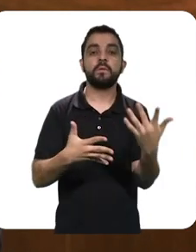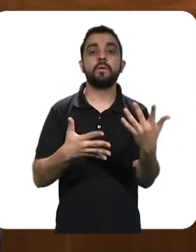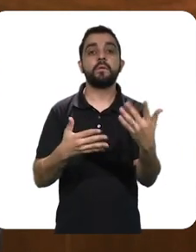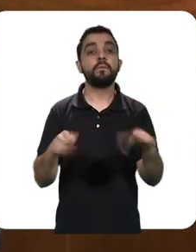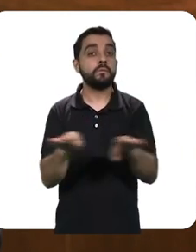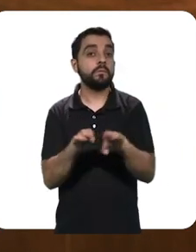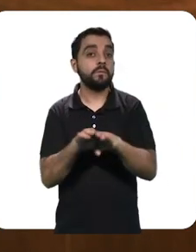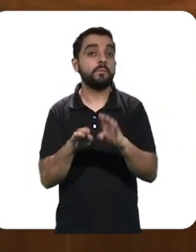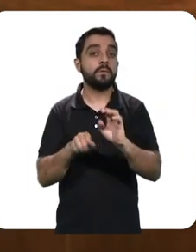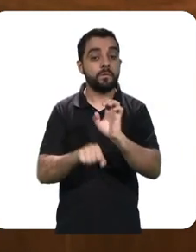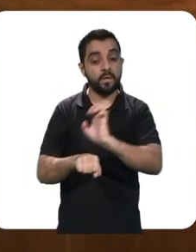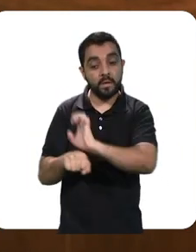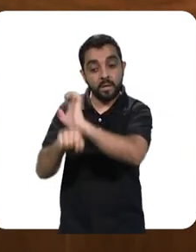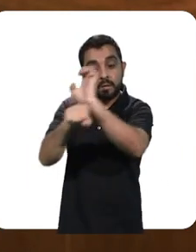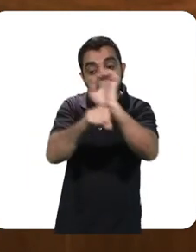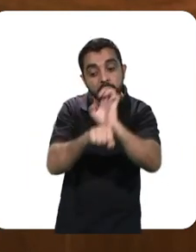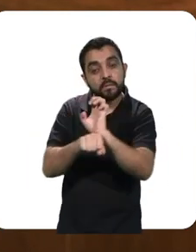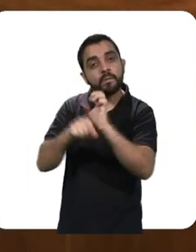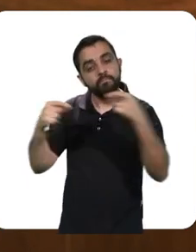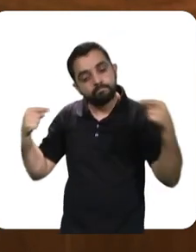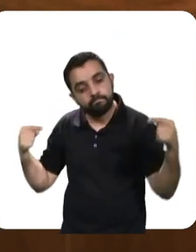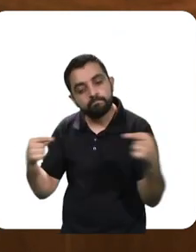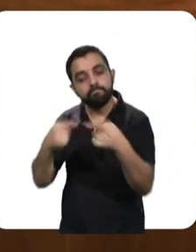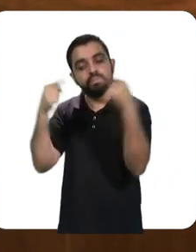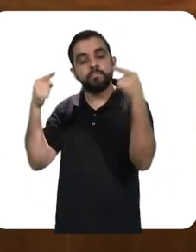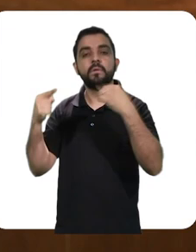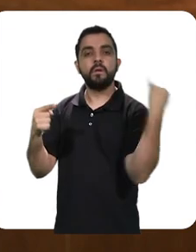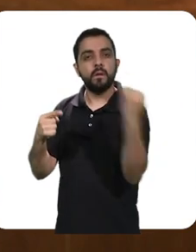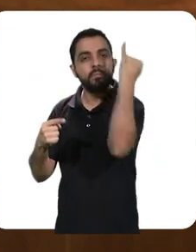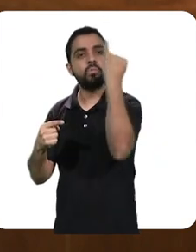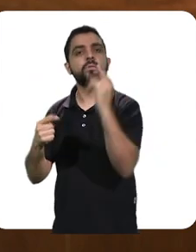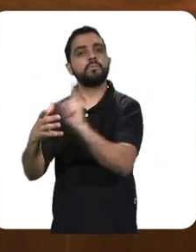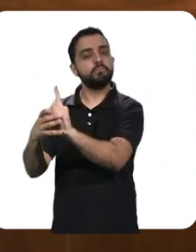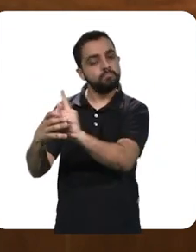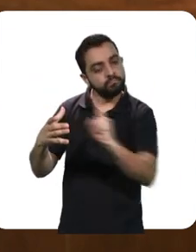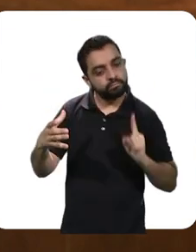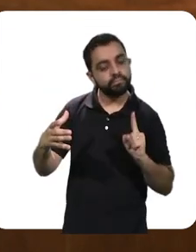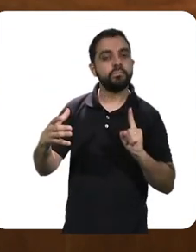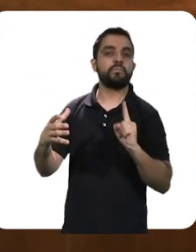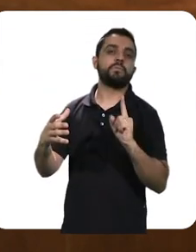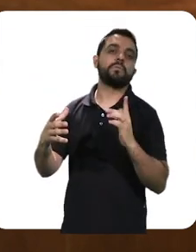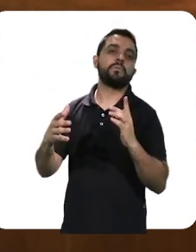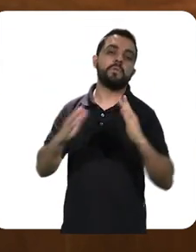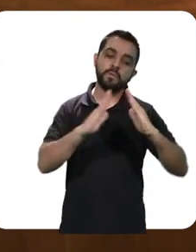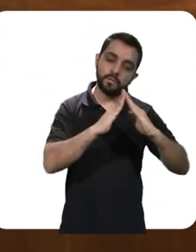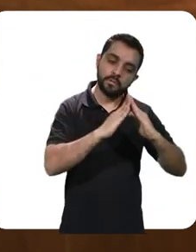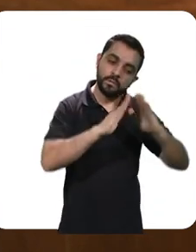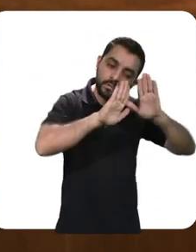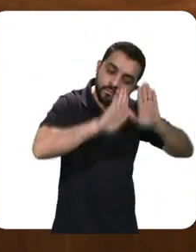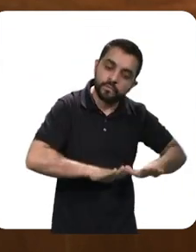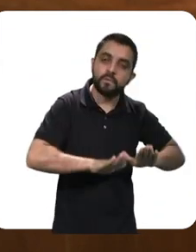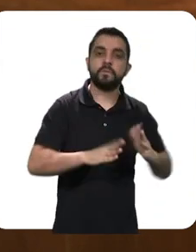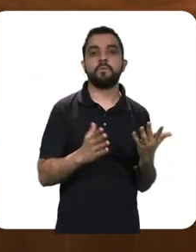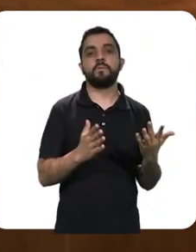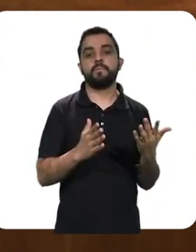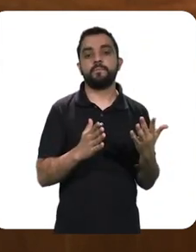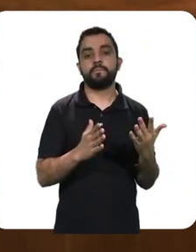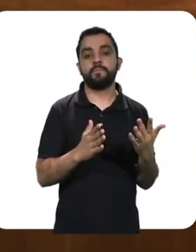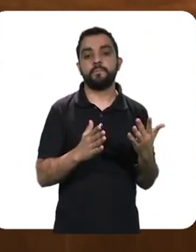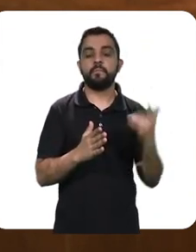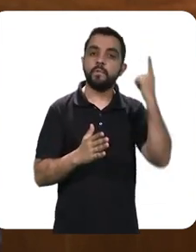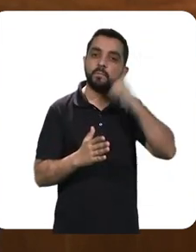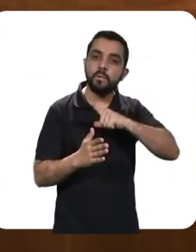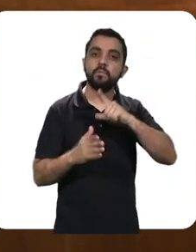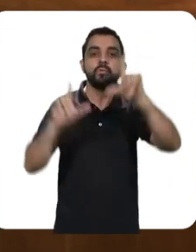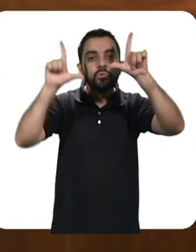assim em consonância com os estados também sobre a necessidade e a importância desse isolamento que, até então, é o